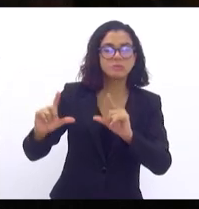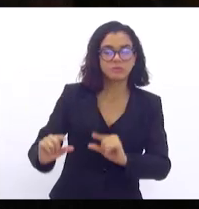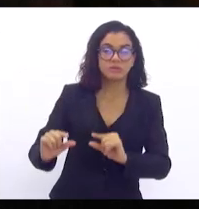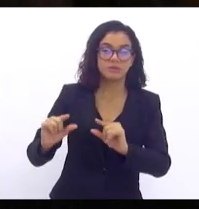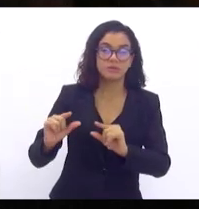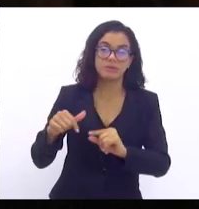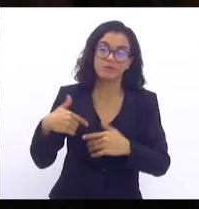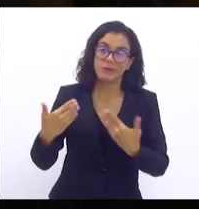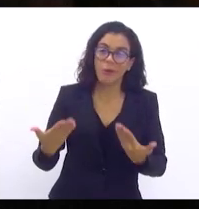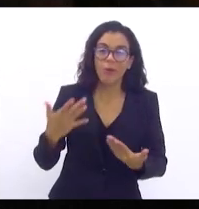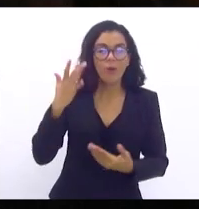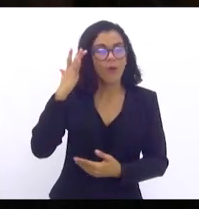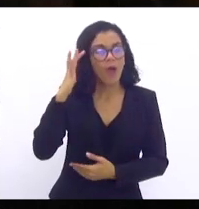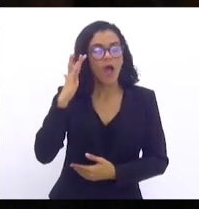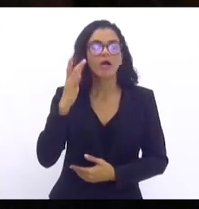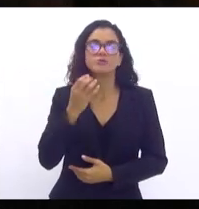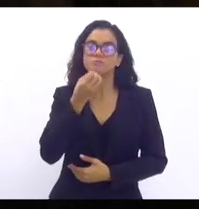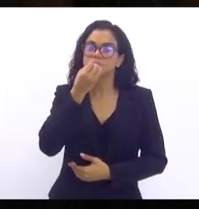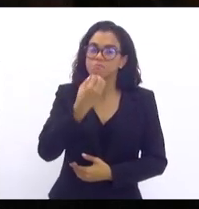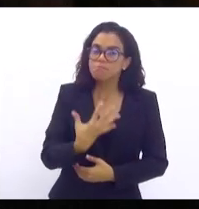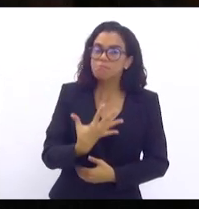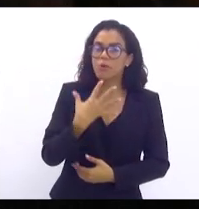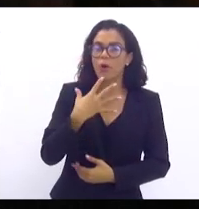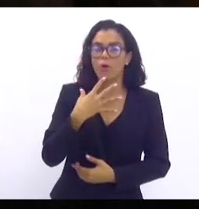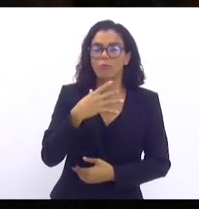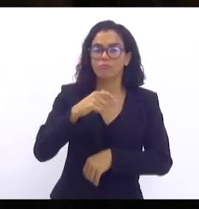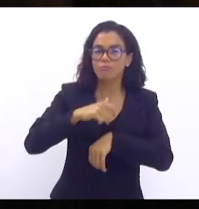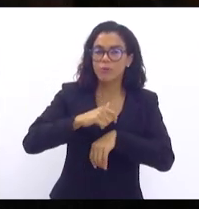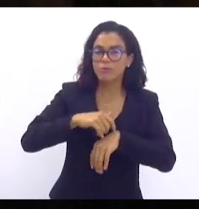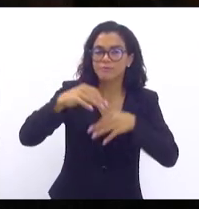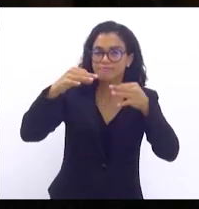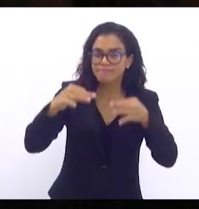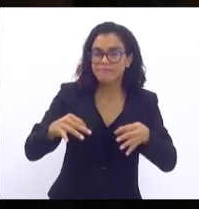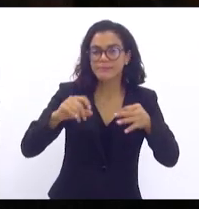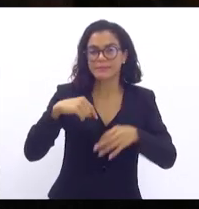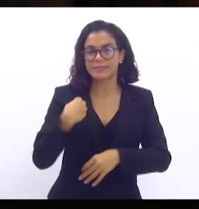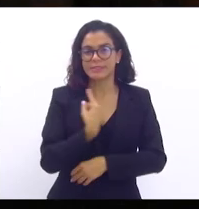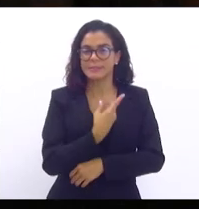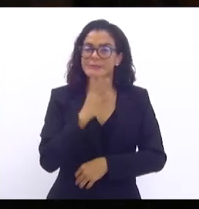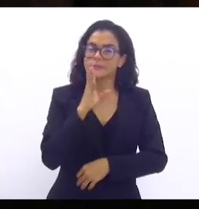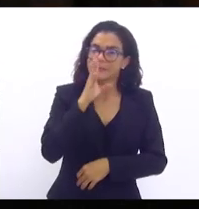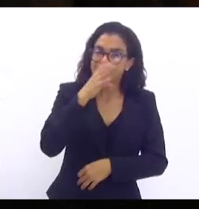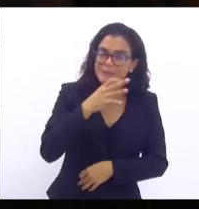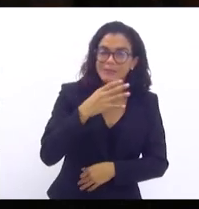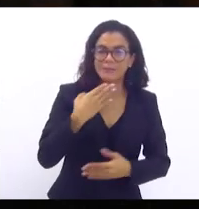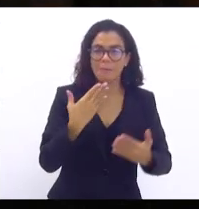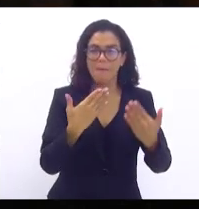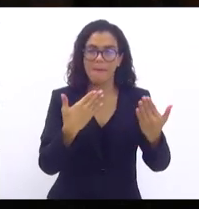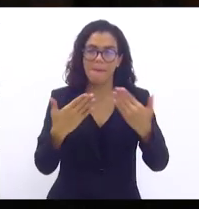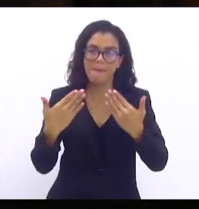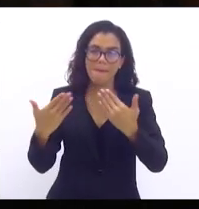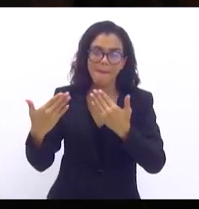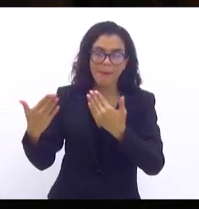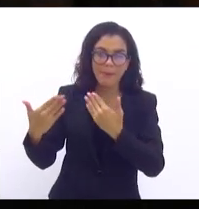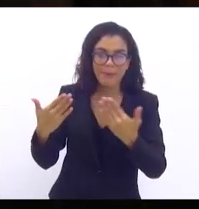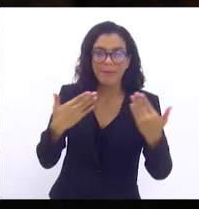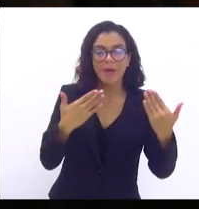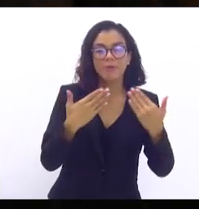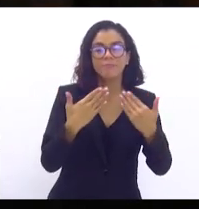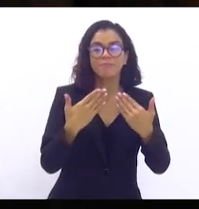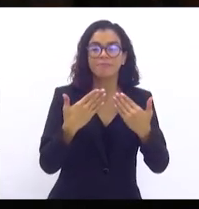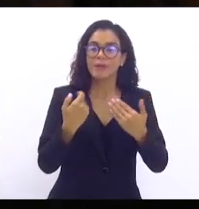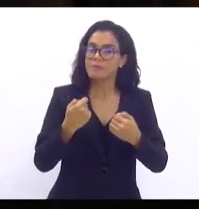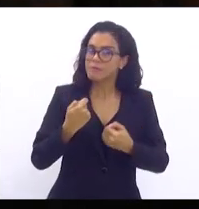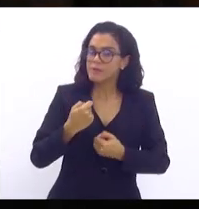Então, eu acho oportuno que a gente insista nesse tema, Porque é um tema de tomada de